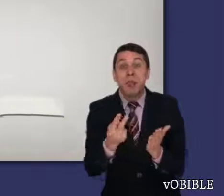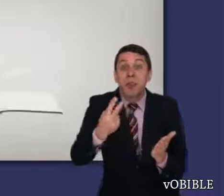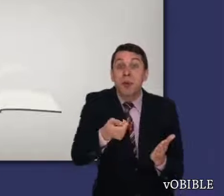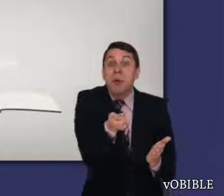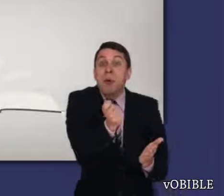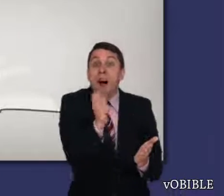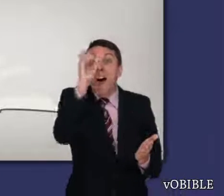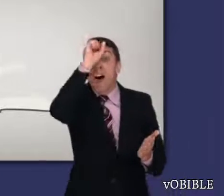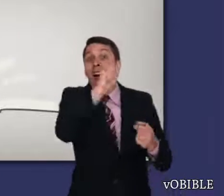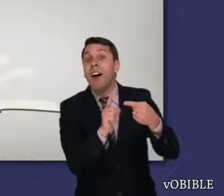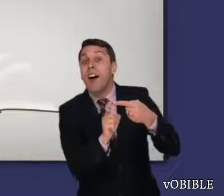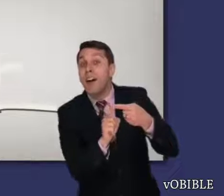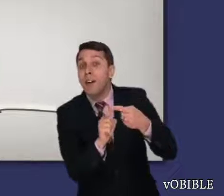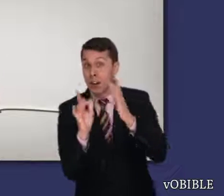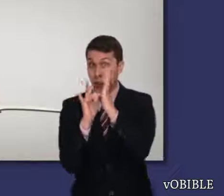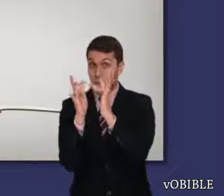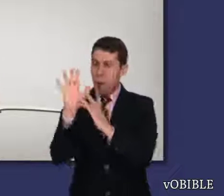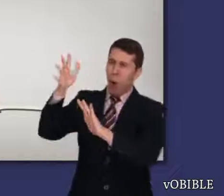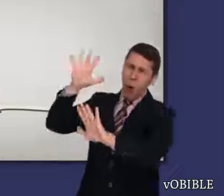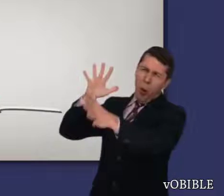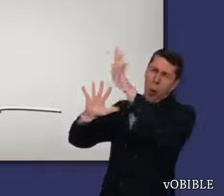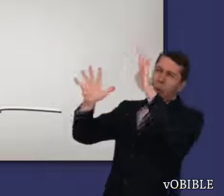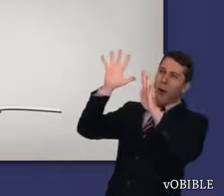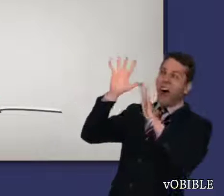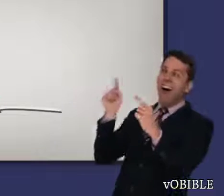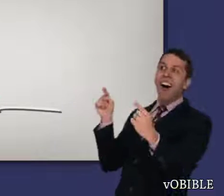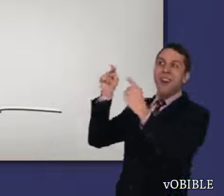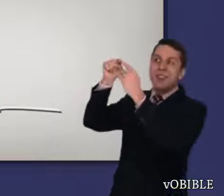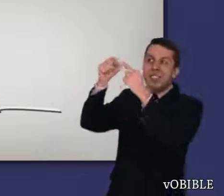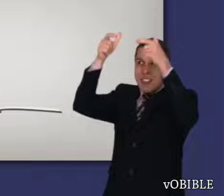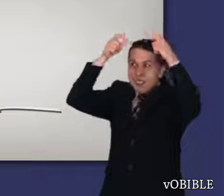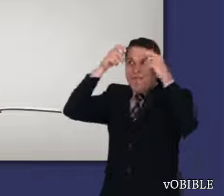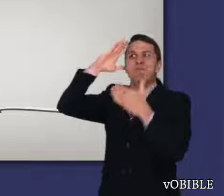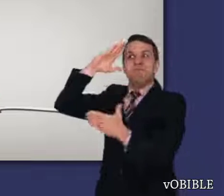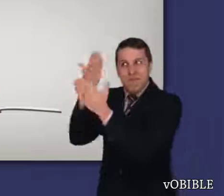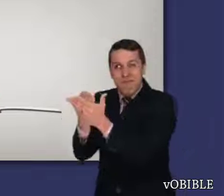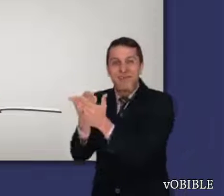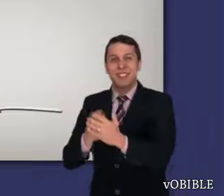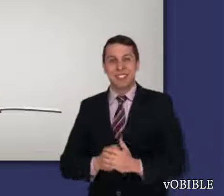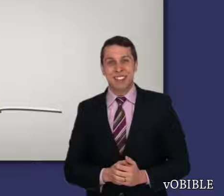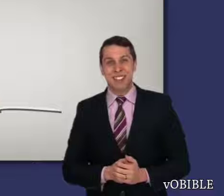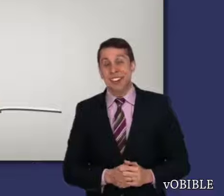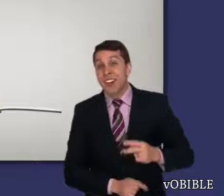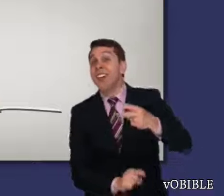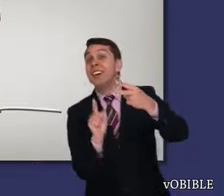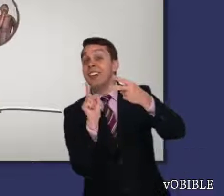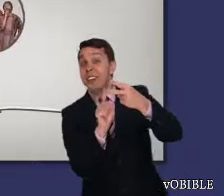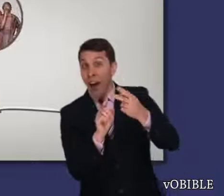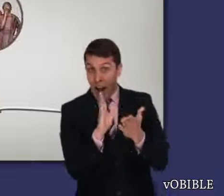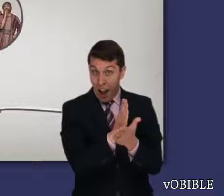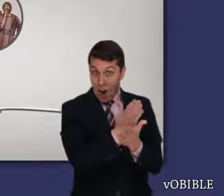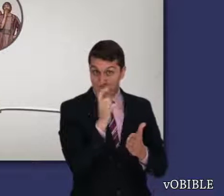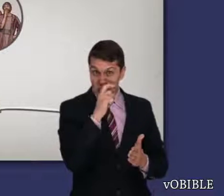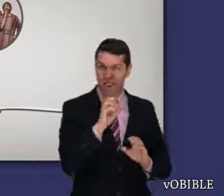Ao ler 2 Pedro, veja como a transfiguração pode fortalecer a nossa fé nas profecias da Bíblia.